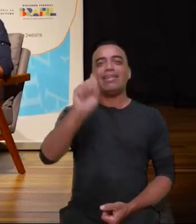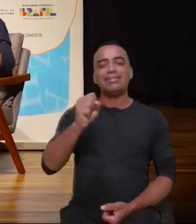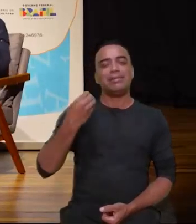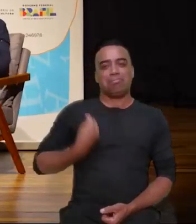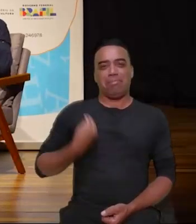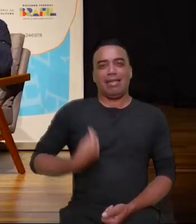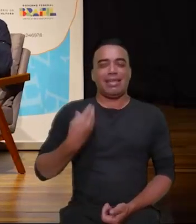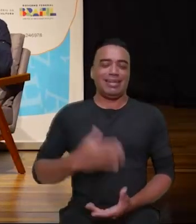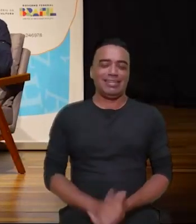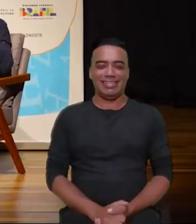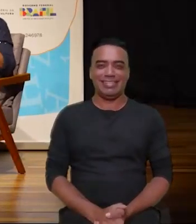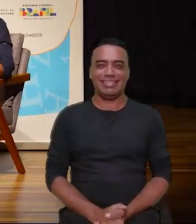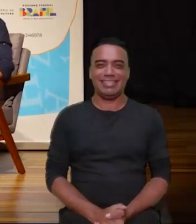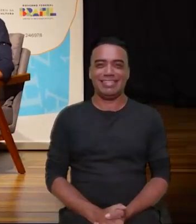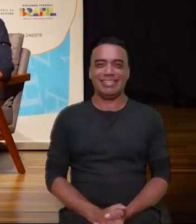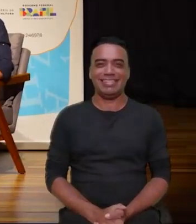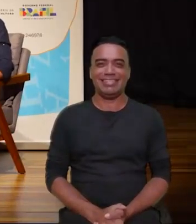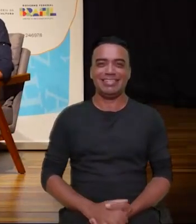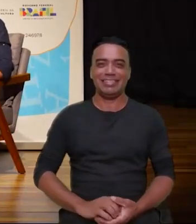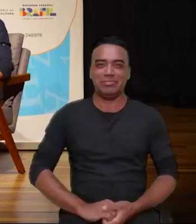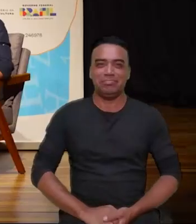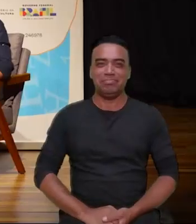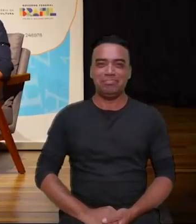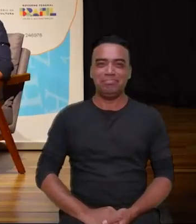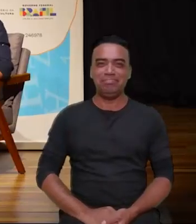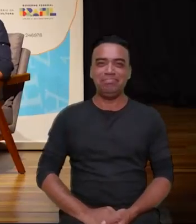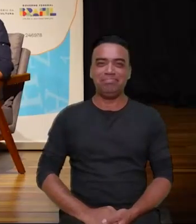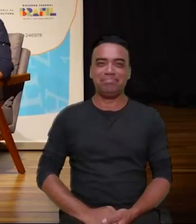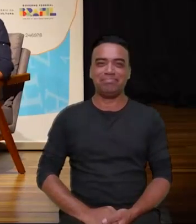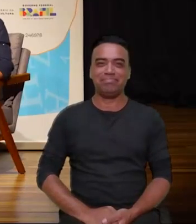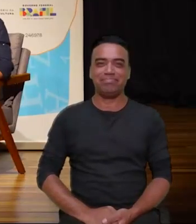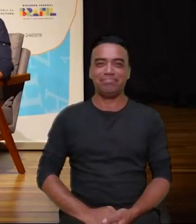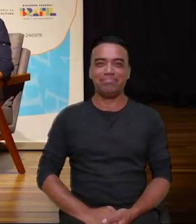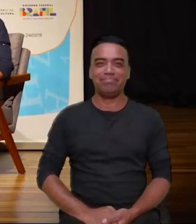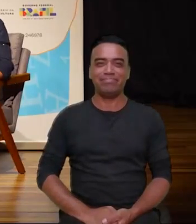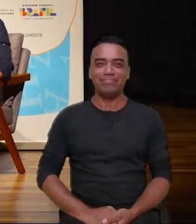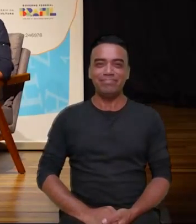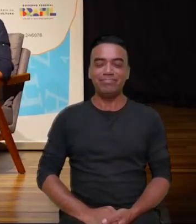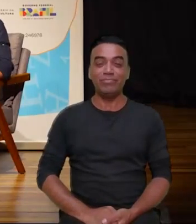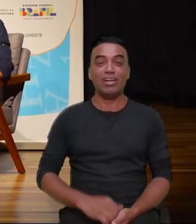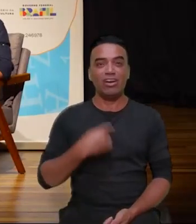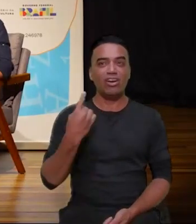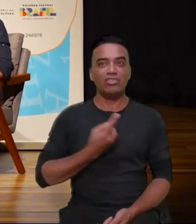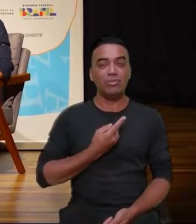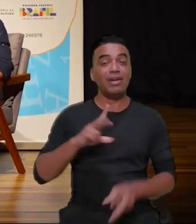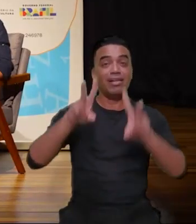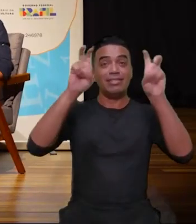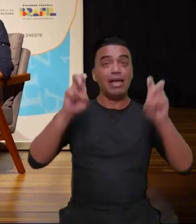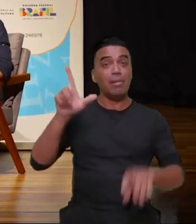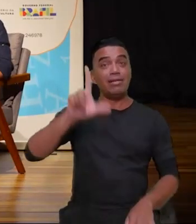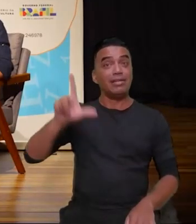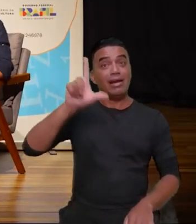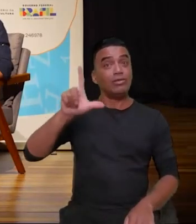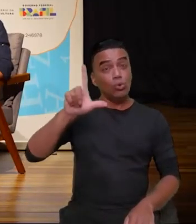pequenas miçangas brancas. A segunda e última pessoa sentada é Matheus Leitão, um homem branco de cabelos castanhos que lhe estão presos